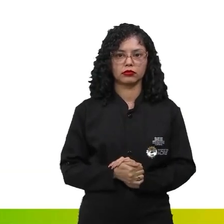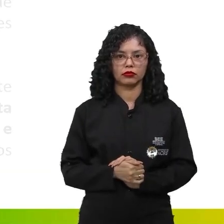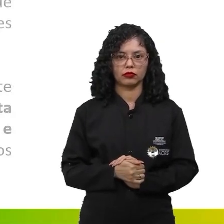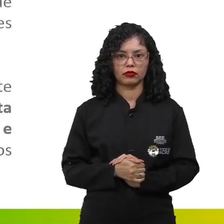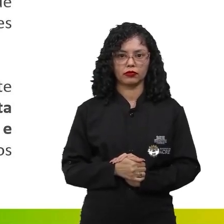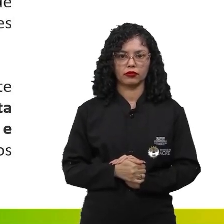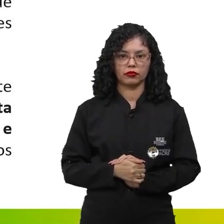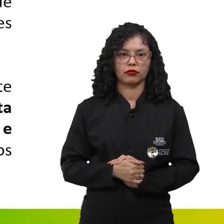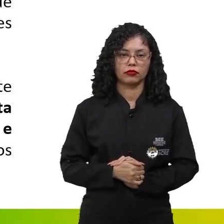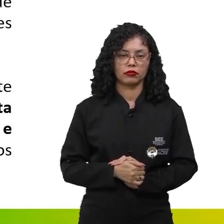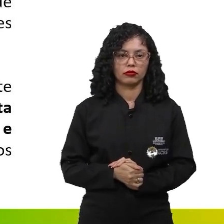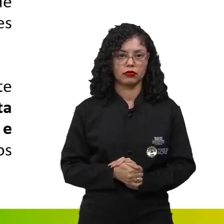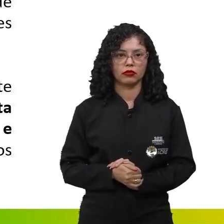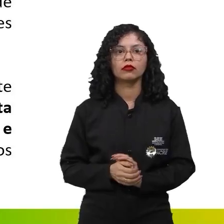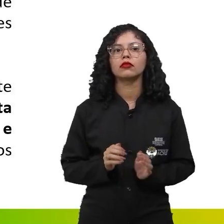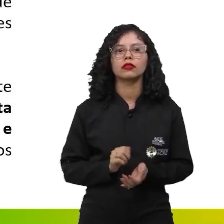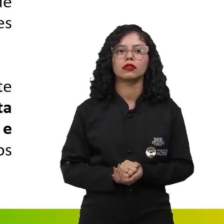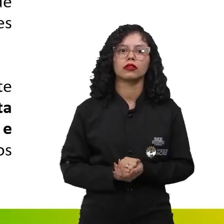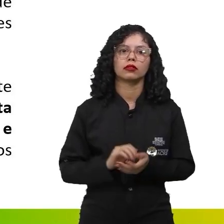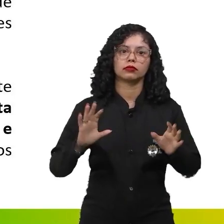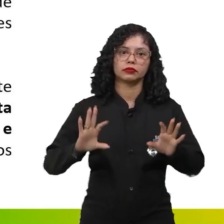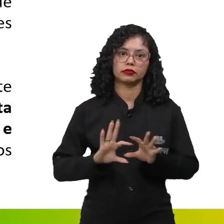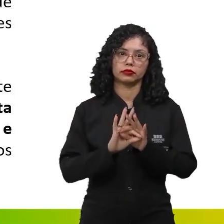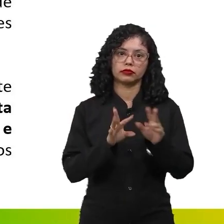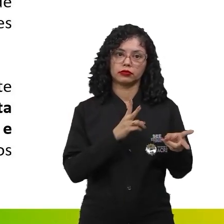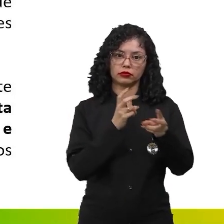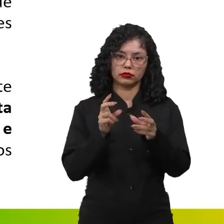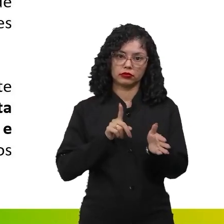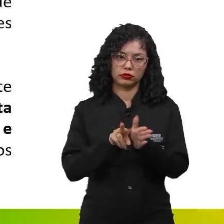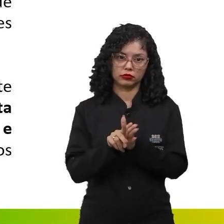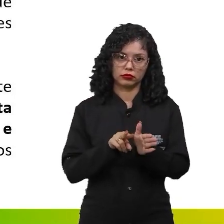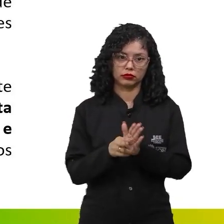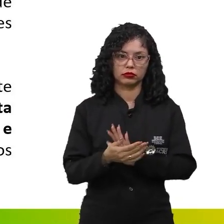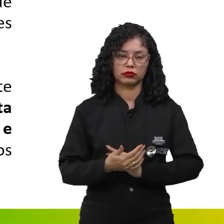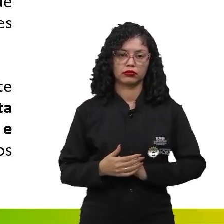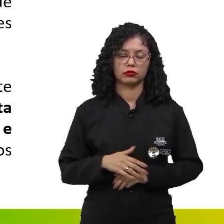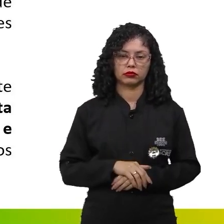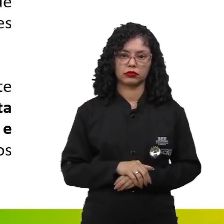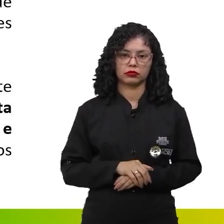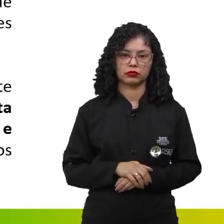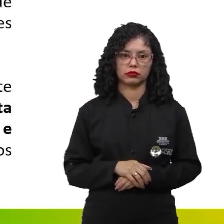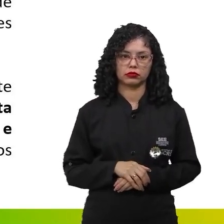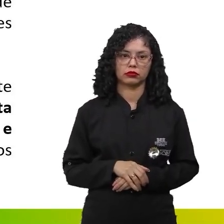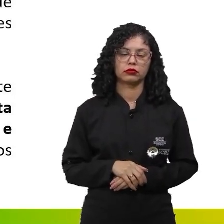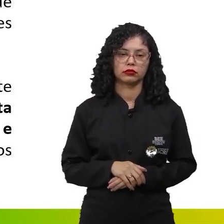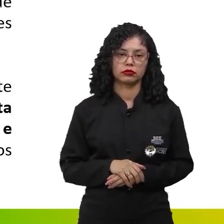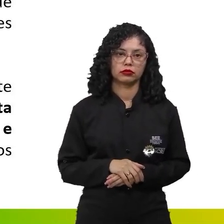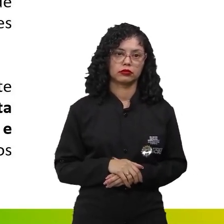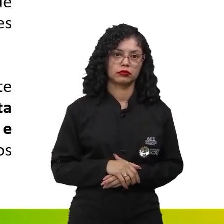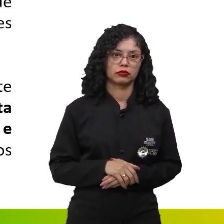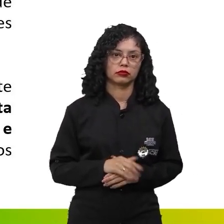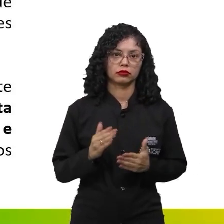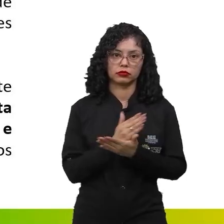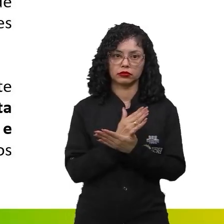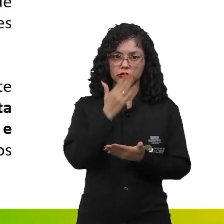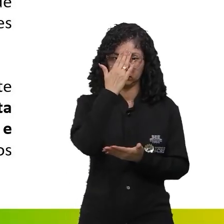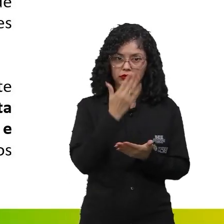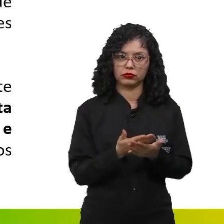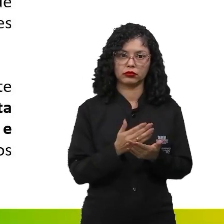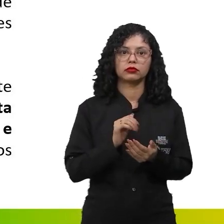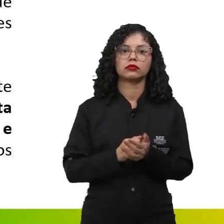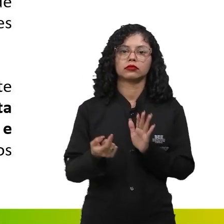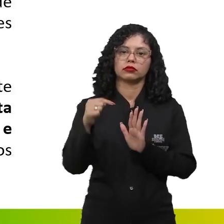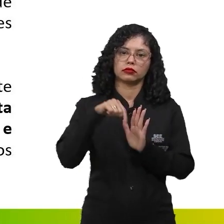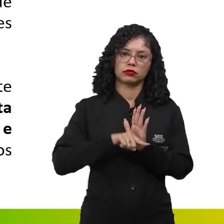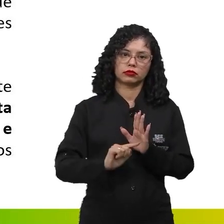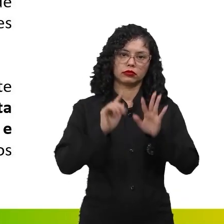Quais são outros motivos também? Raízes ligadas à percepção biológica. Olha só. Algumas pessoas acreditam que